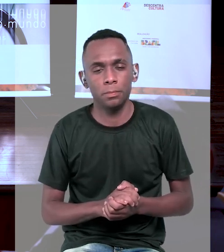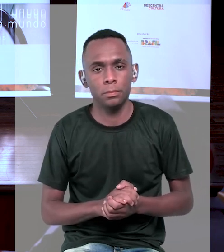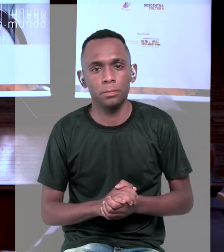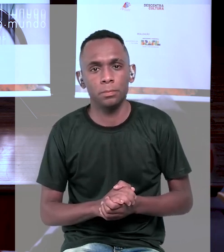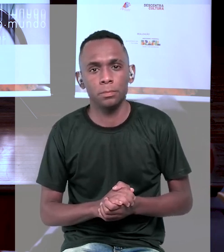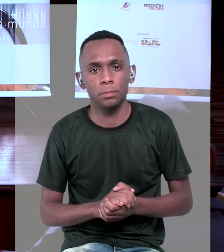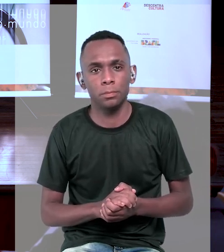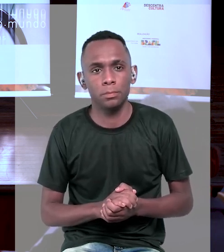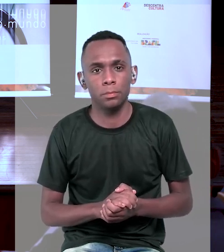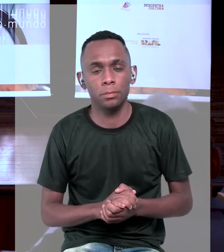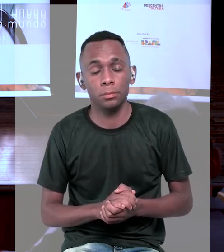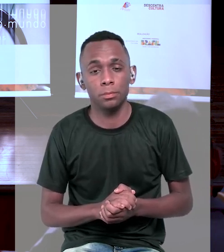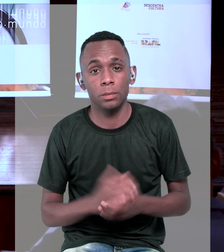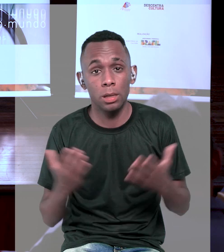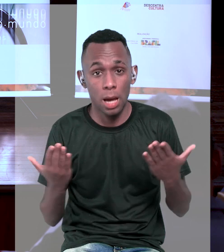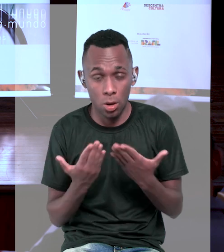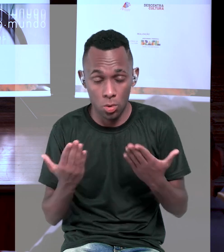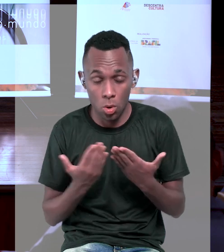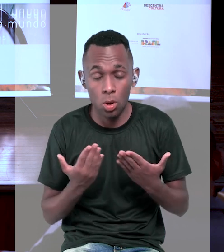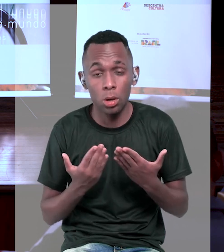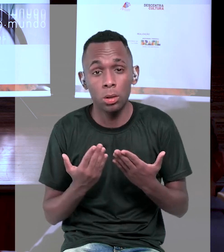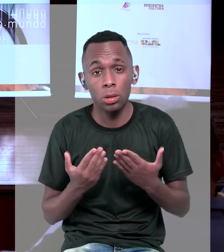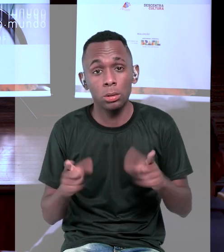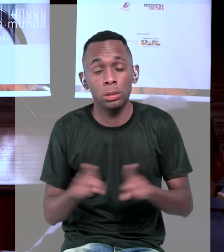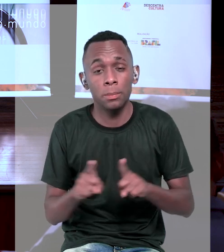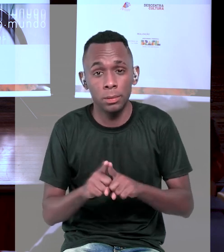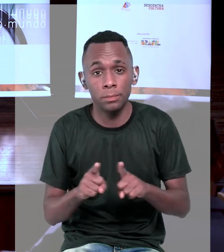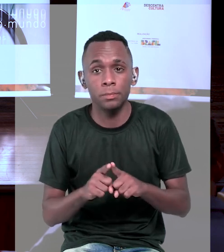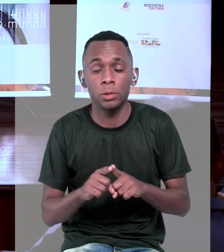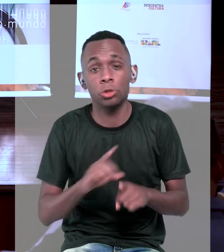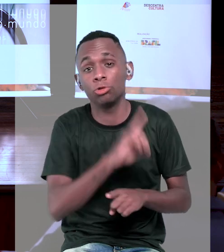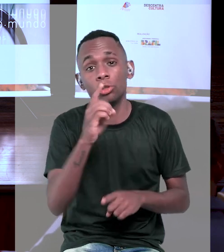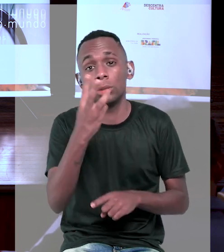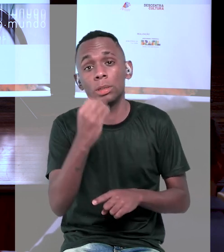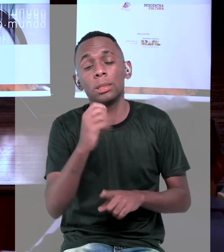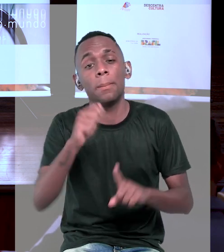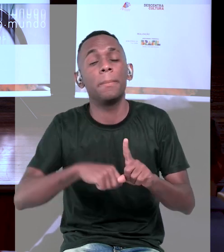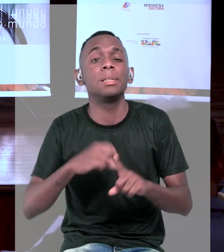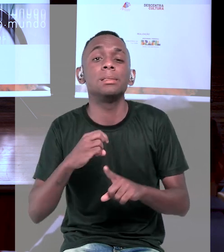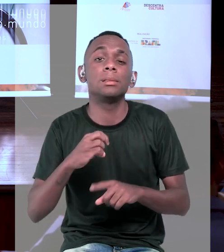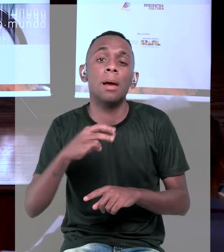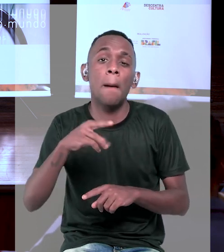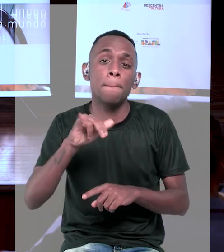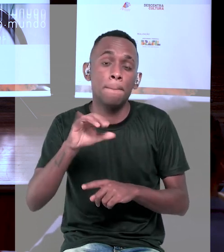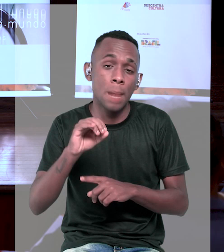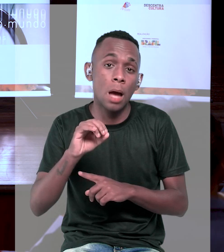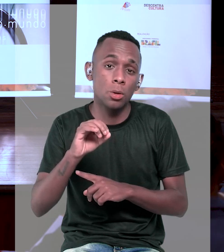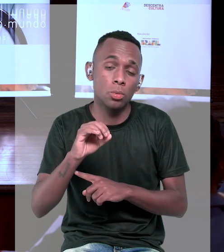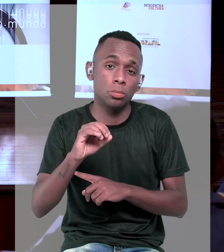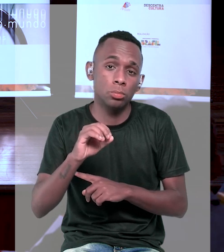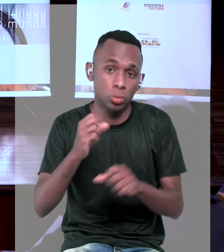Agora mesmo, no dia 30 de maio de 2023, há um